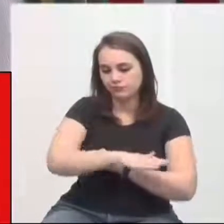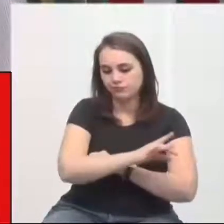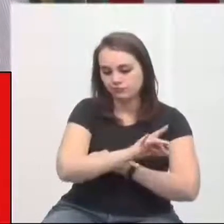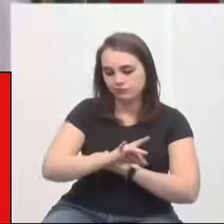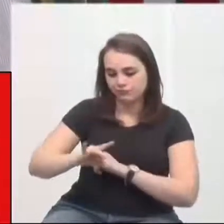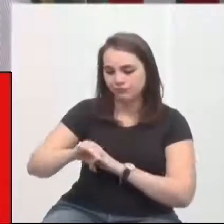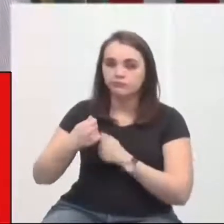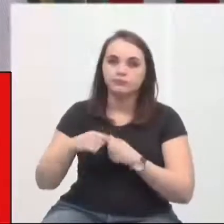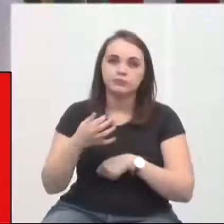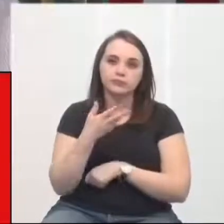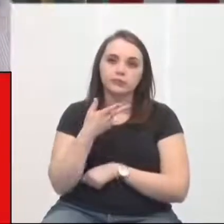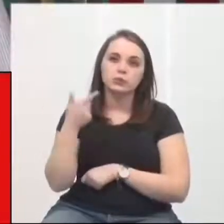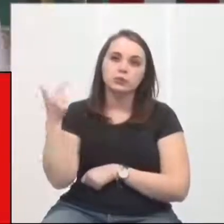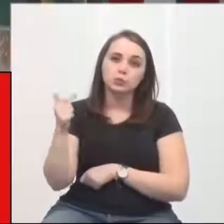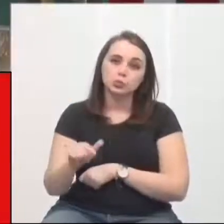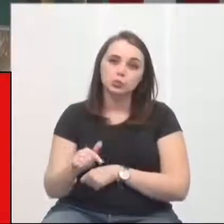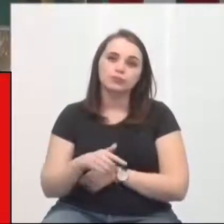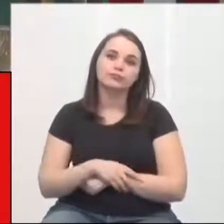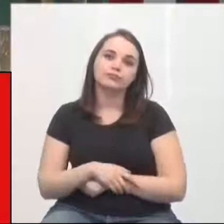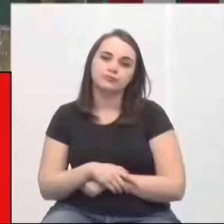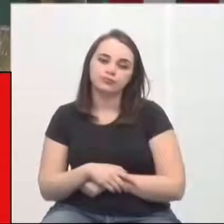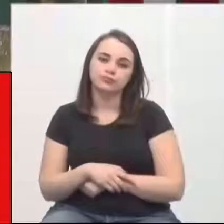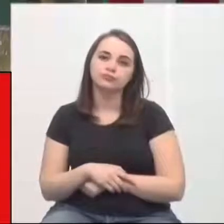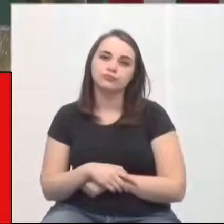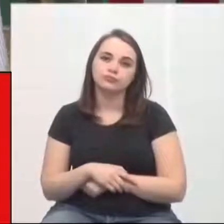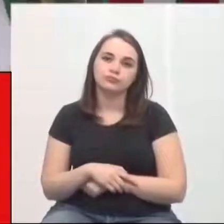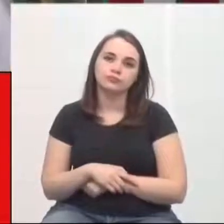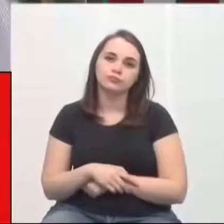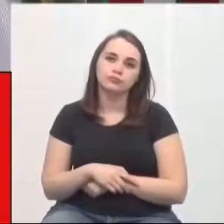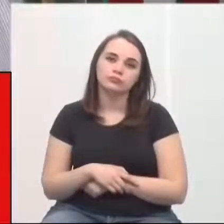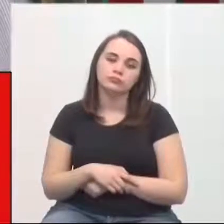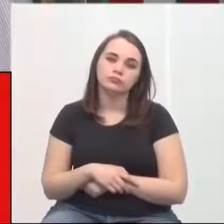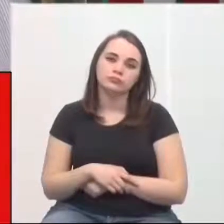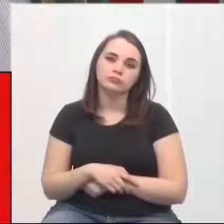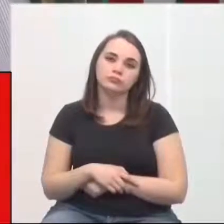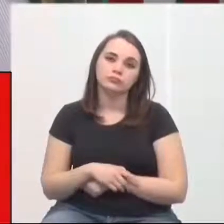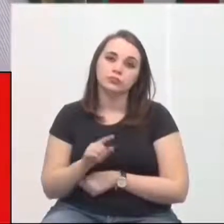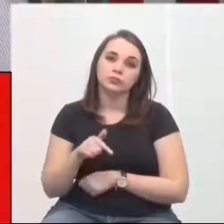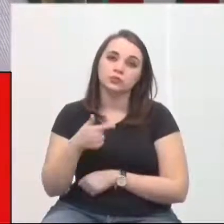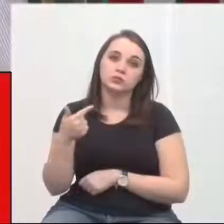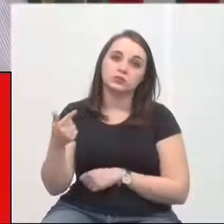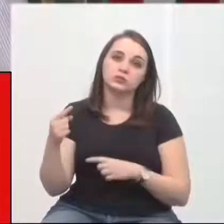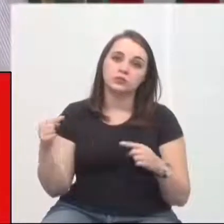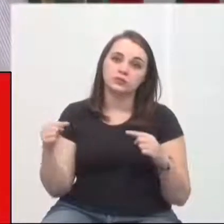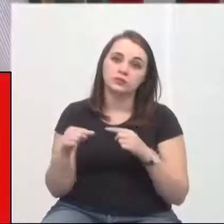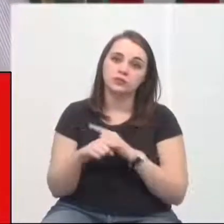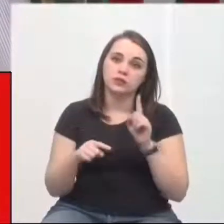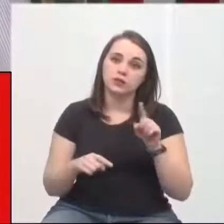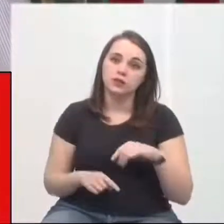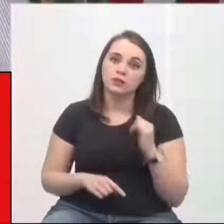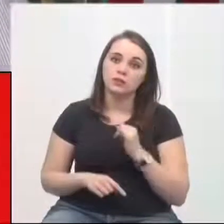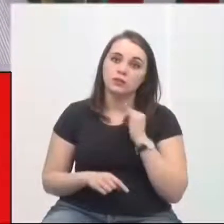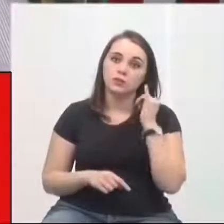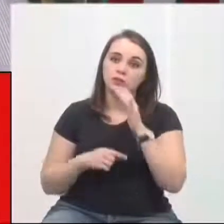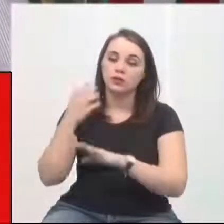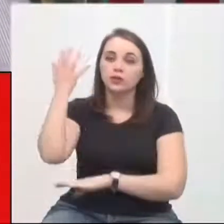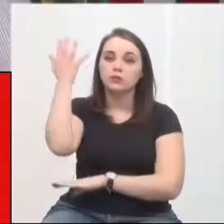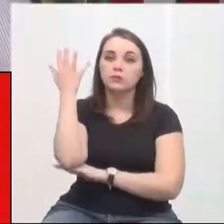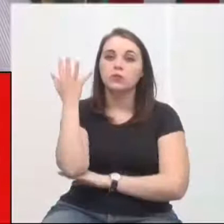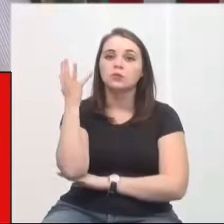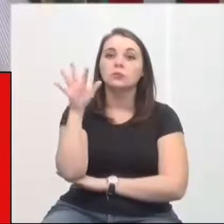uma melhoria, uma revitalização. Uma outra avenida que é importantíssima na Grande